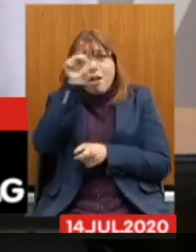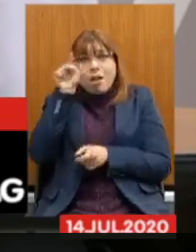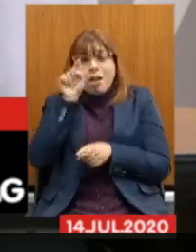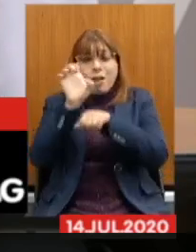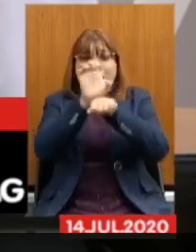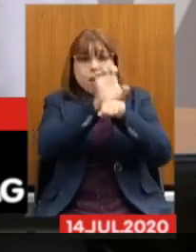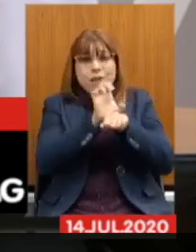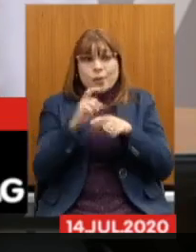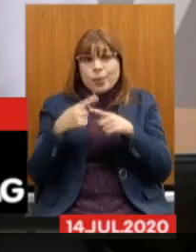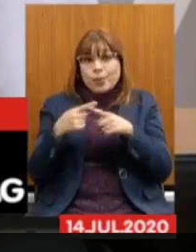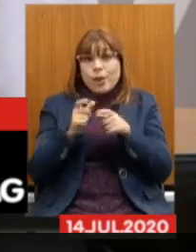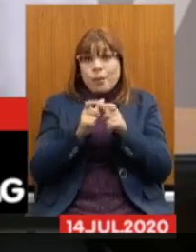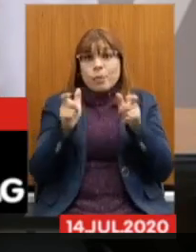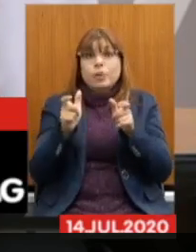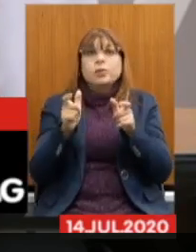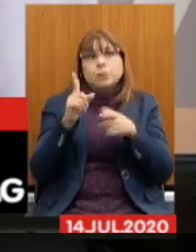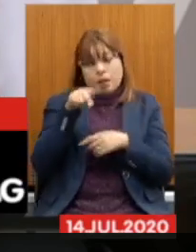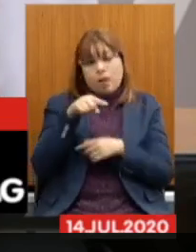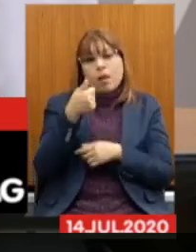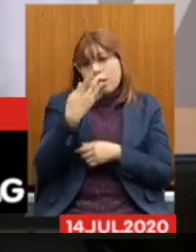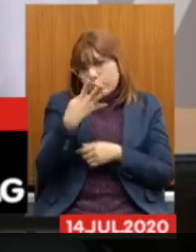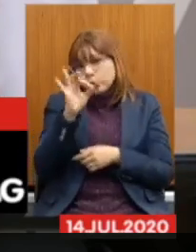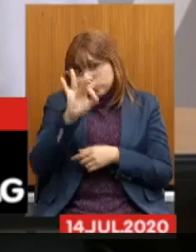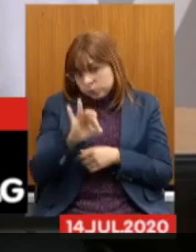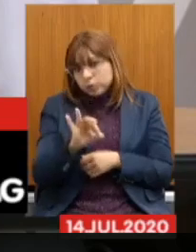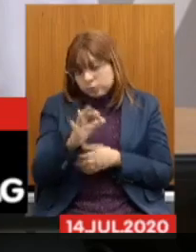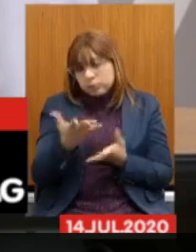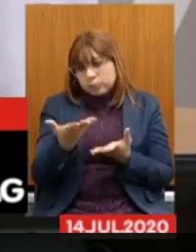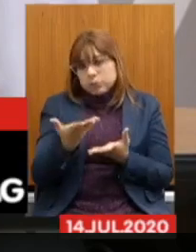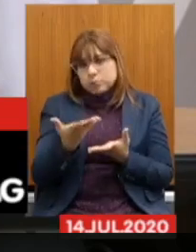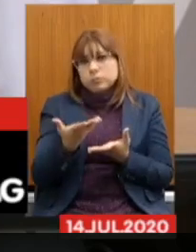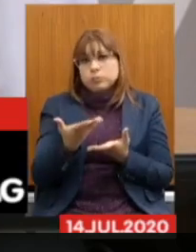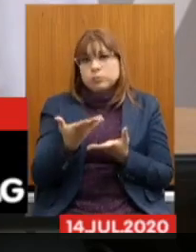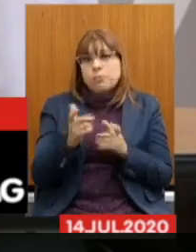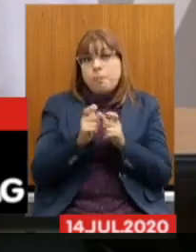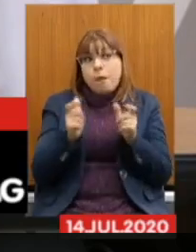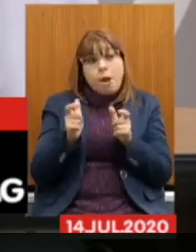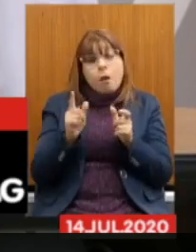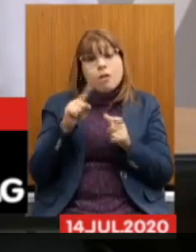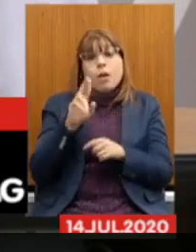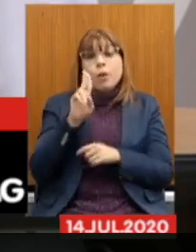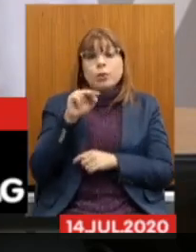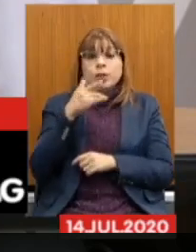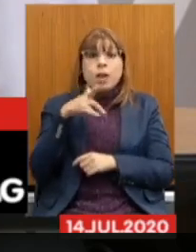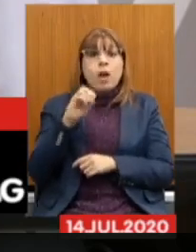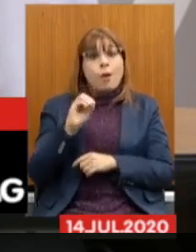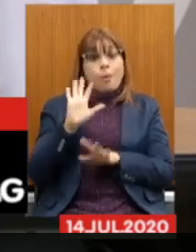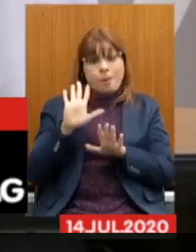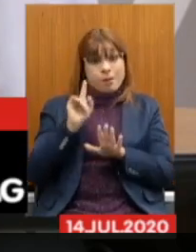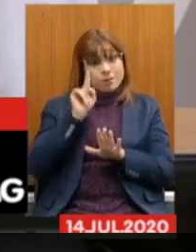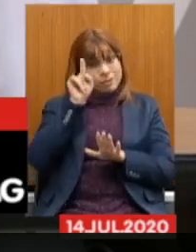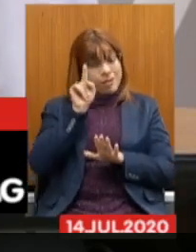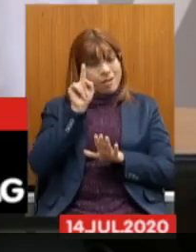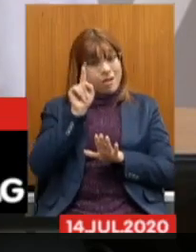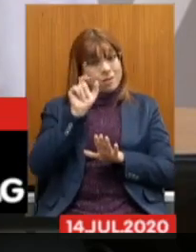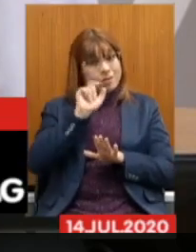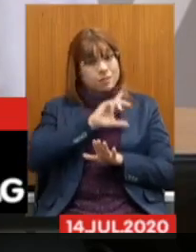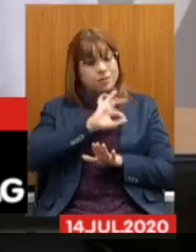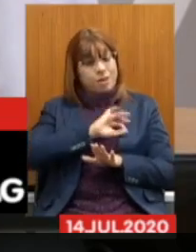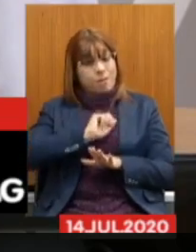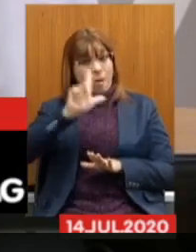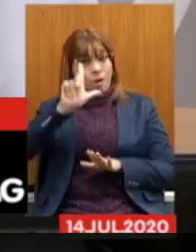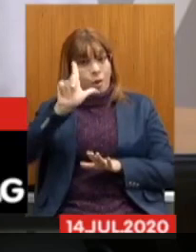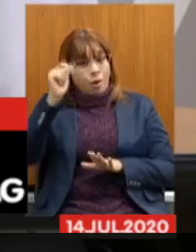fixando alíquotas fixas em 14%. Maior do que a própria União. E ganhamos menos. Então, vamos pagar mais